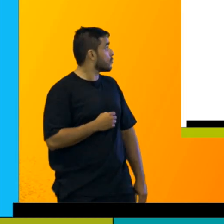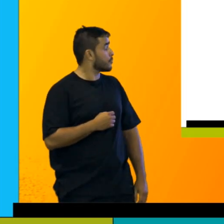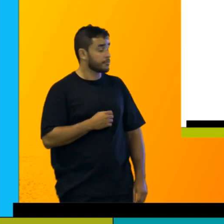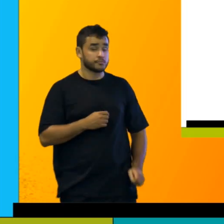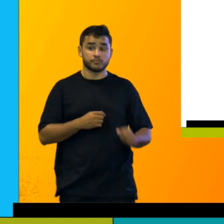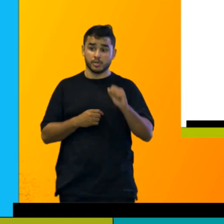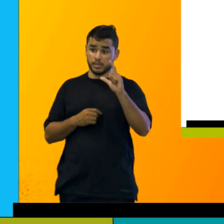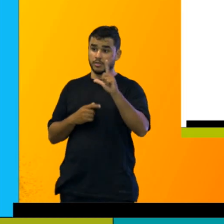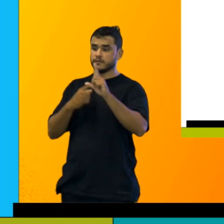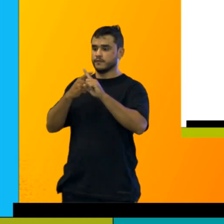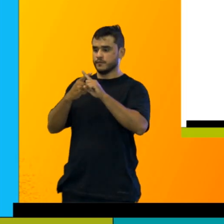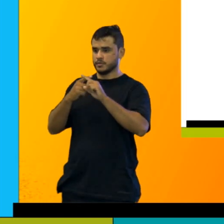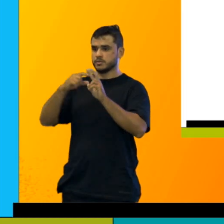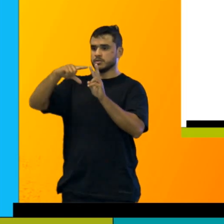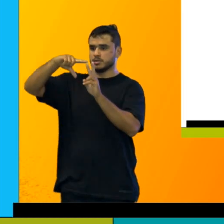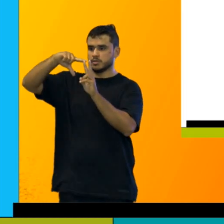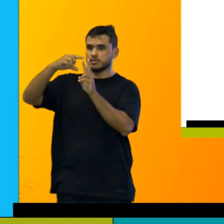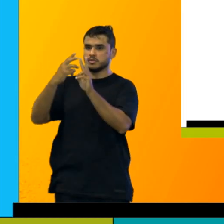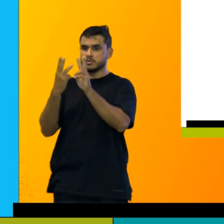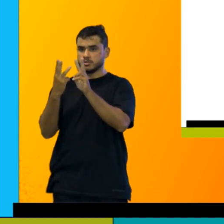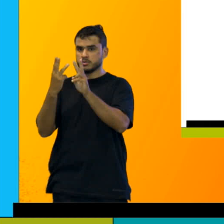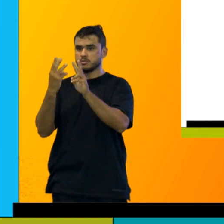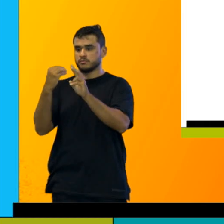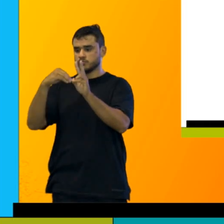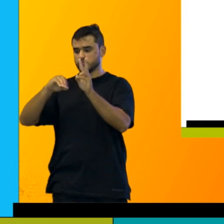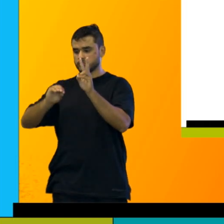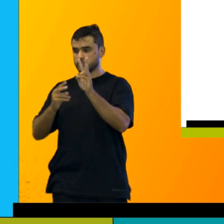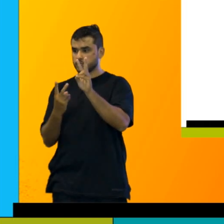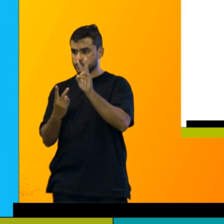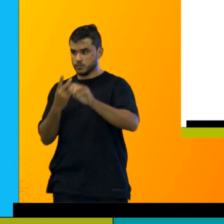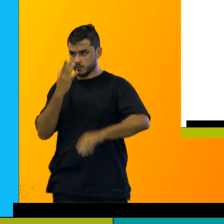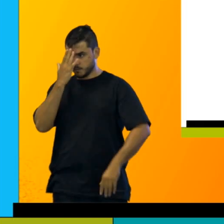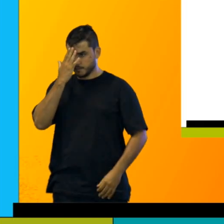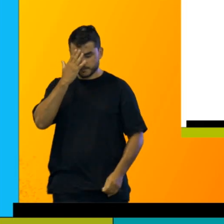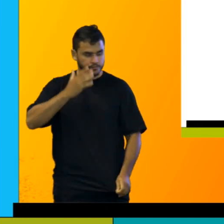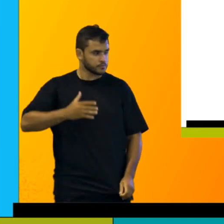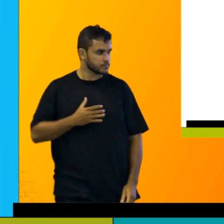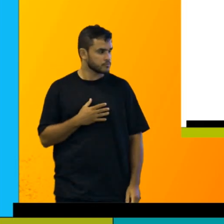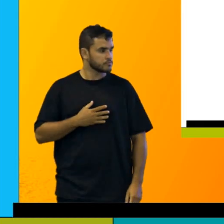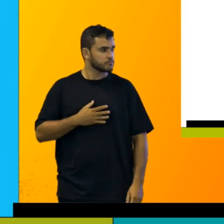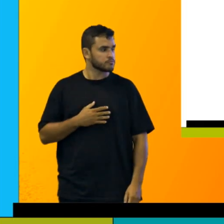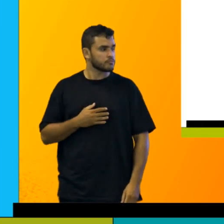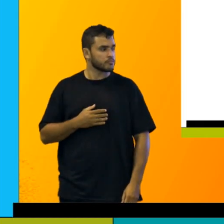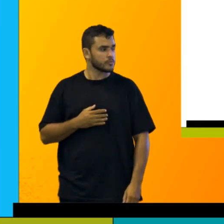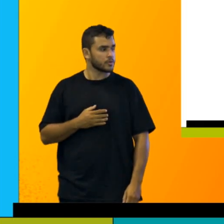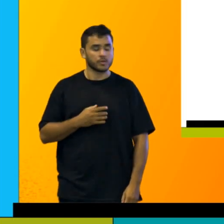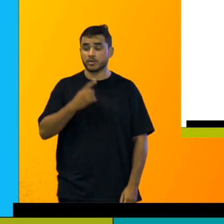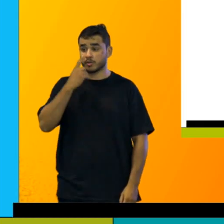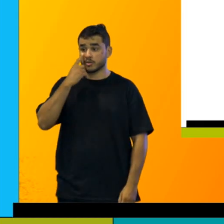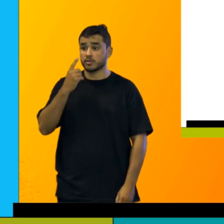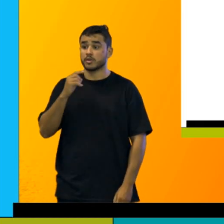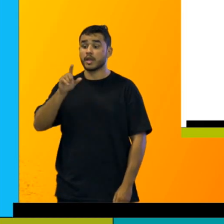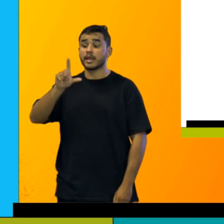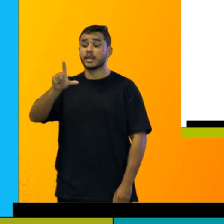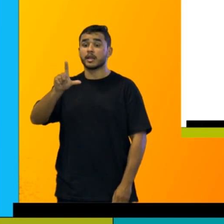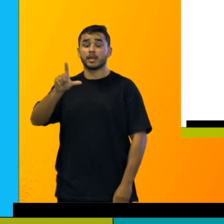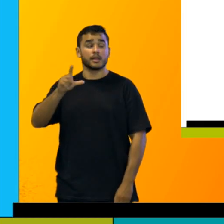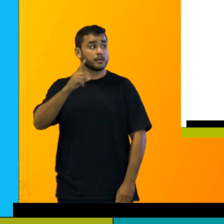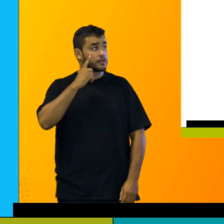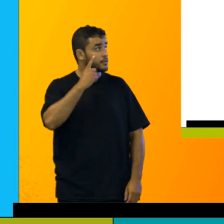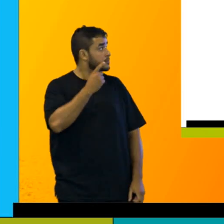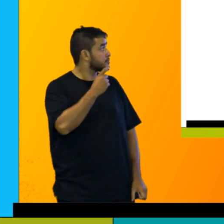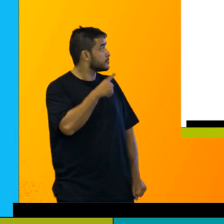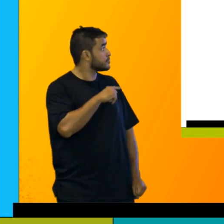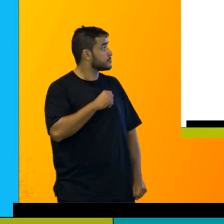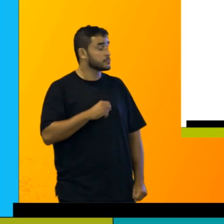3 sobre 2. Beleza, pessoal? Vamos lá. Quanto é o L? Quanto é o lado